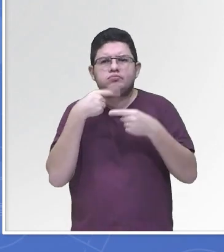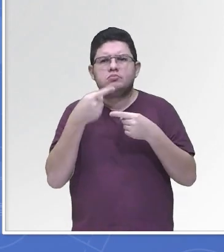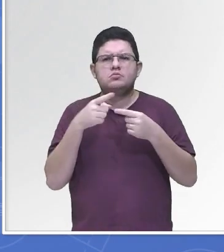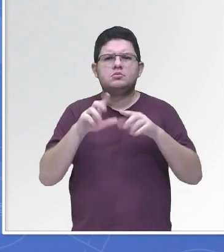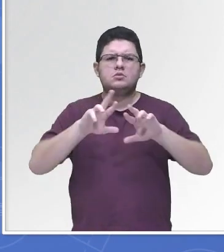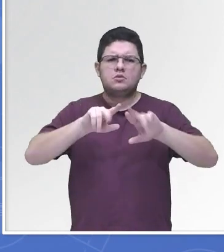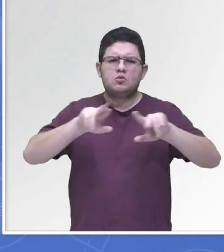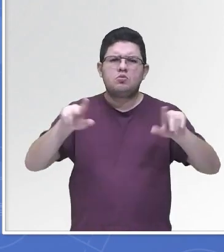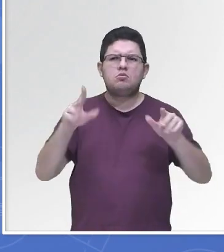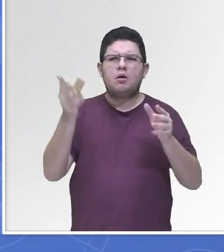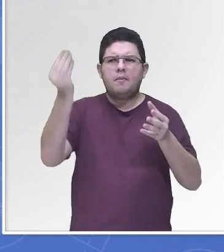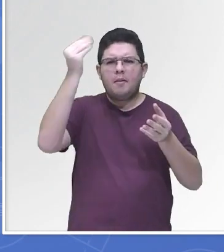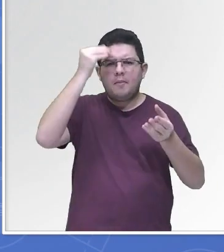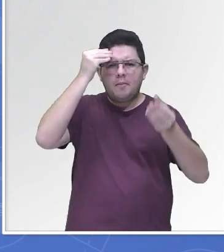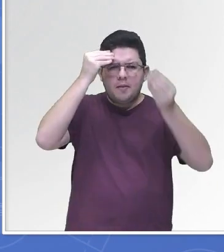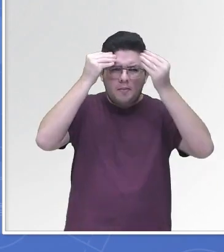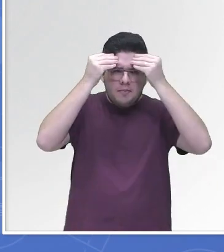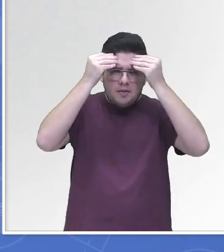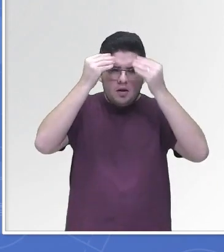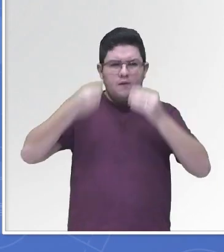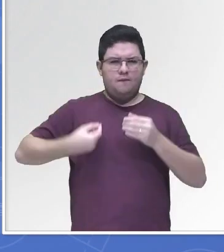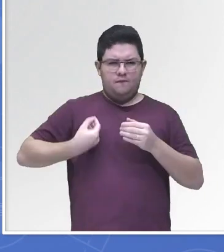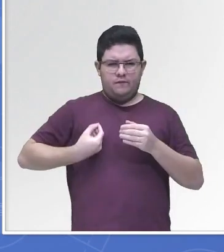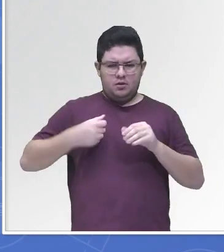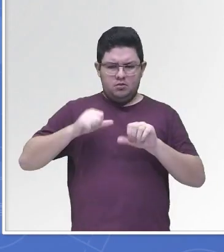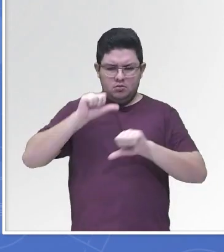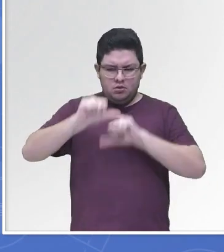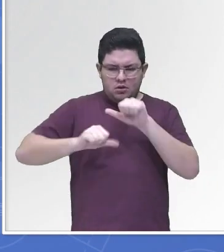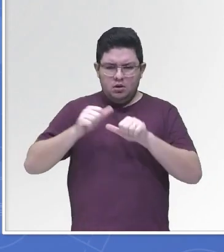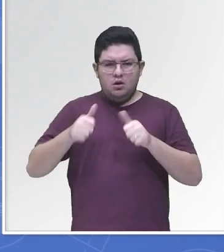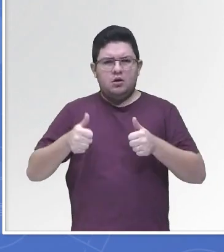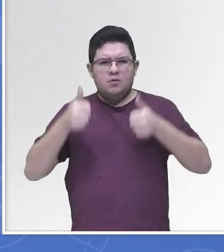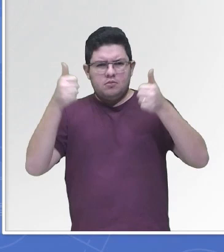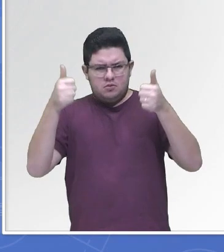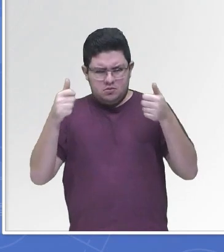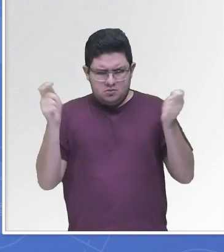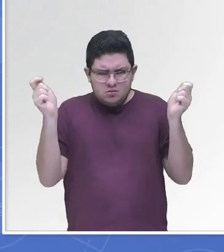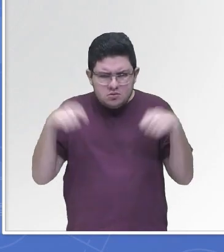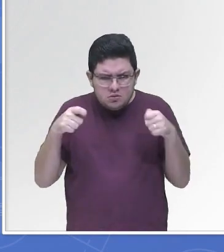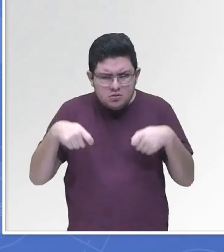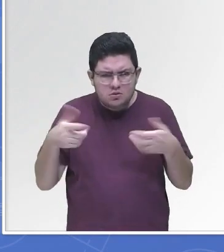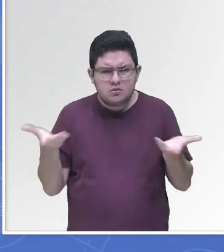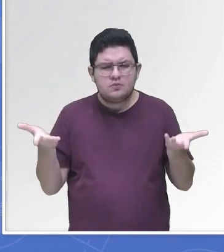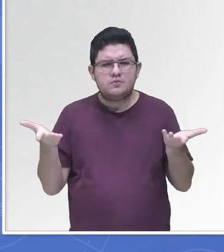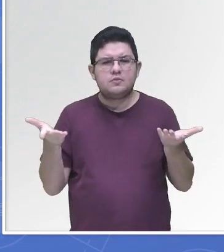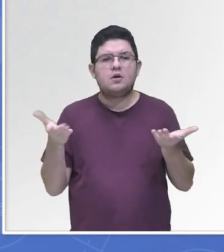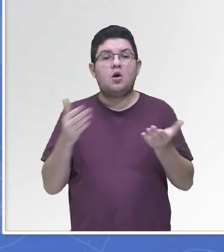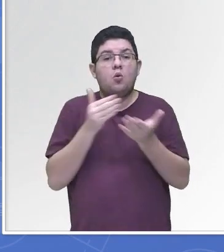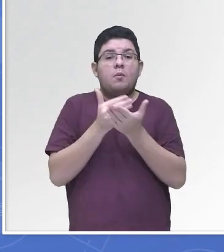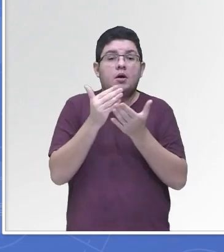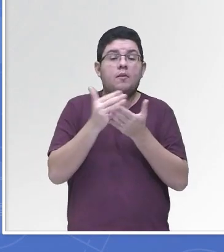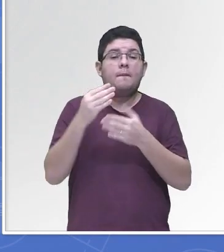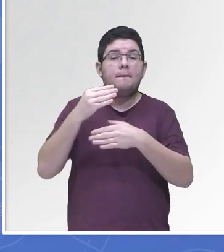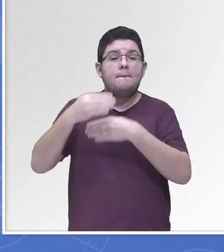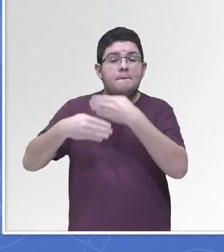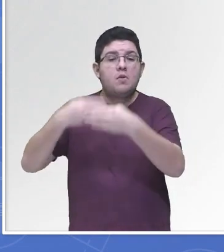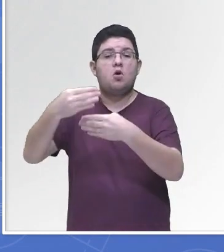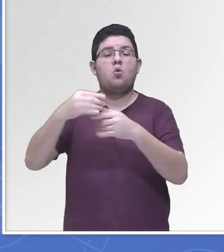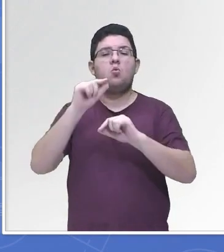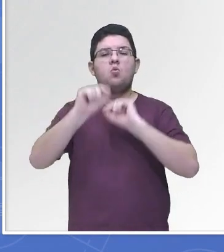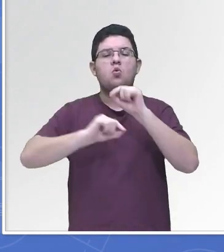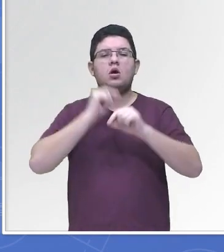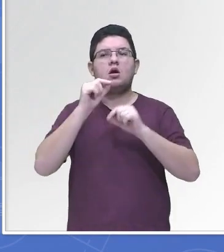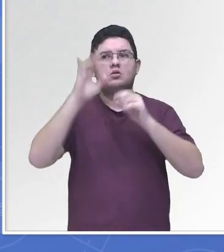vida melhor realmente? Então começa todo um processo de reflexão, um processo de questionamento que vai gerar